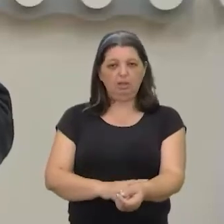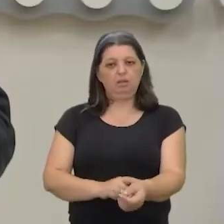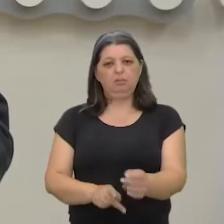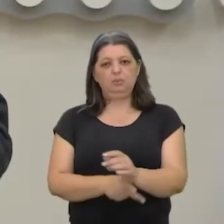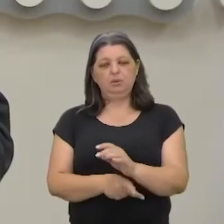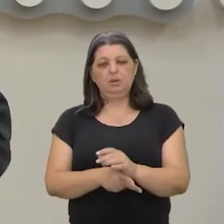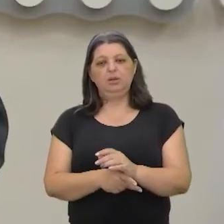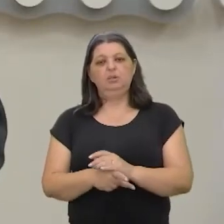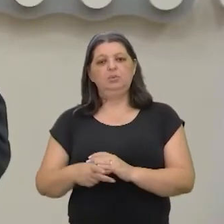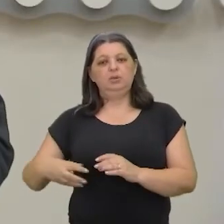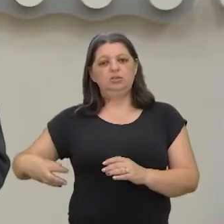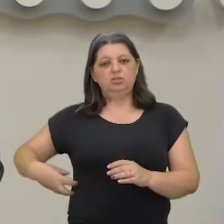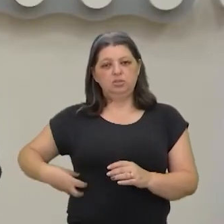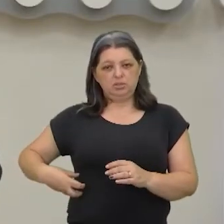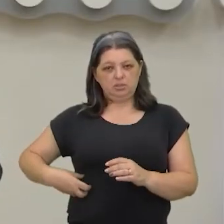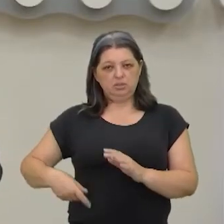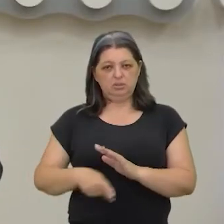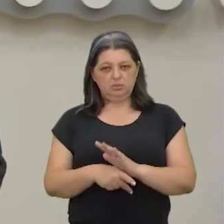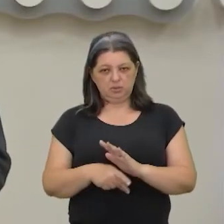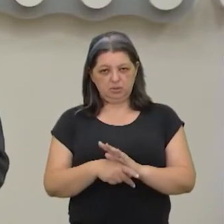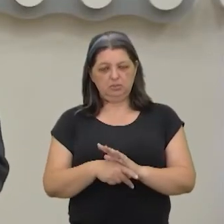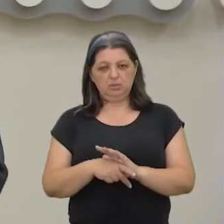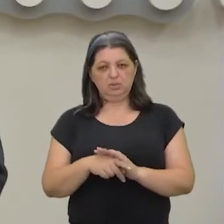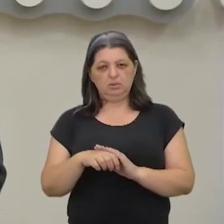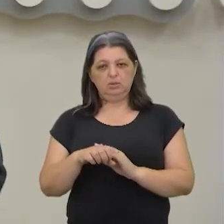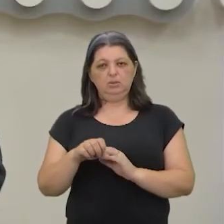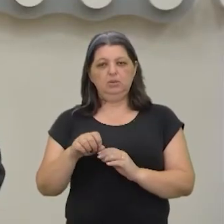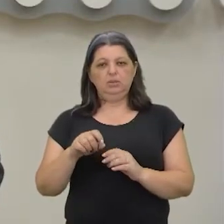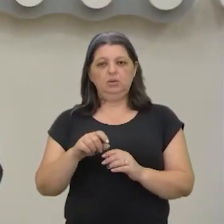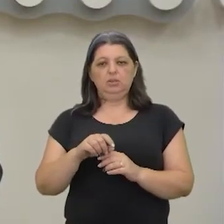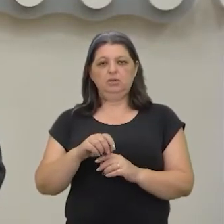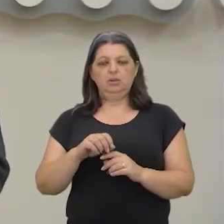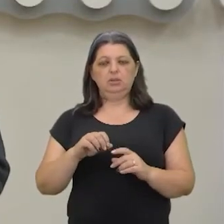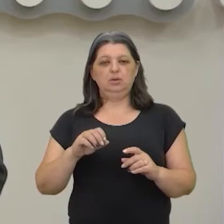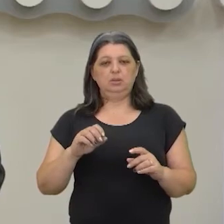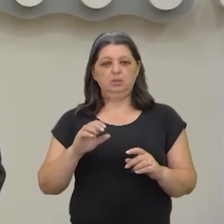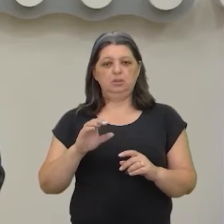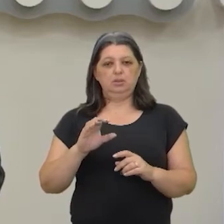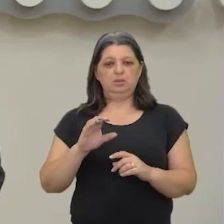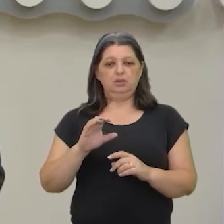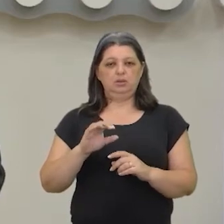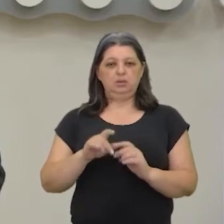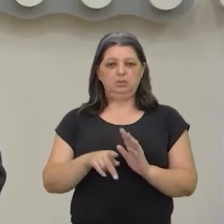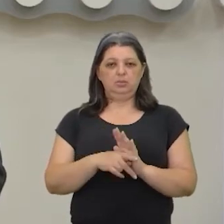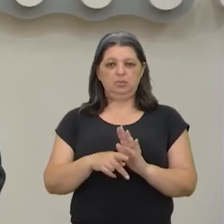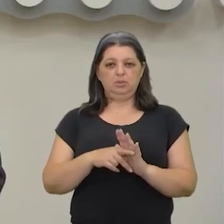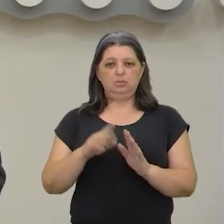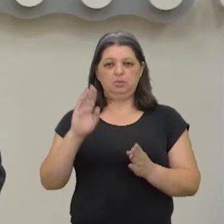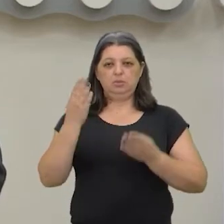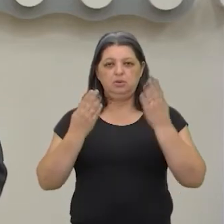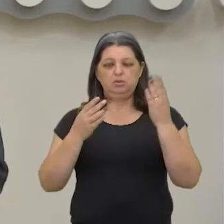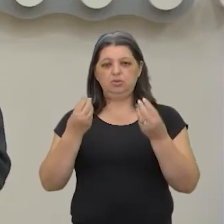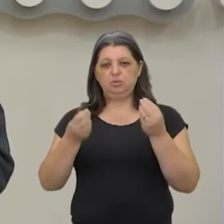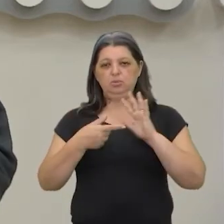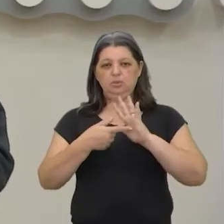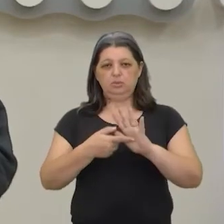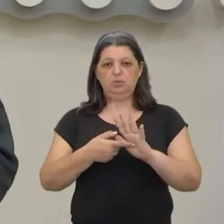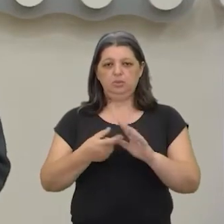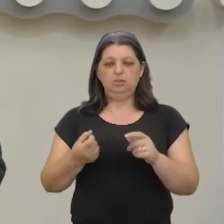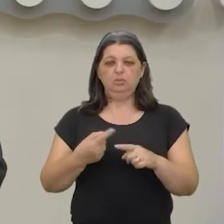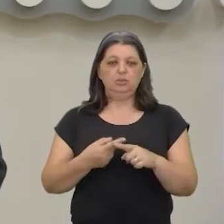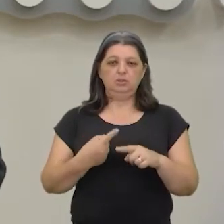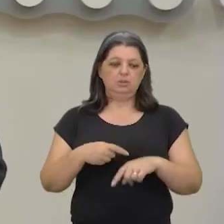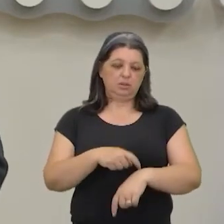renal, líquido corporal, com a bomba de sódio e potássio, que vocês vão acabar vendo aí em biologia como ela funciona. Porque a gente não